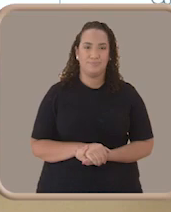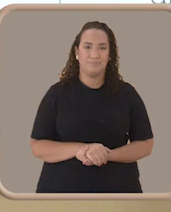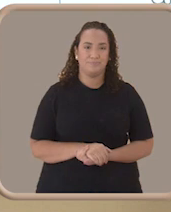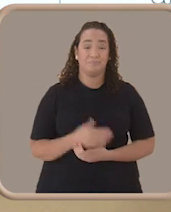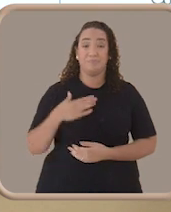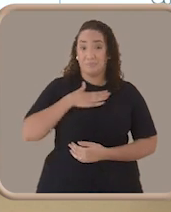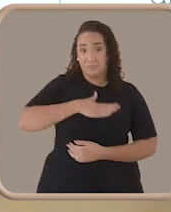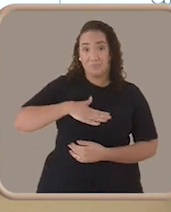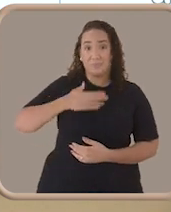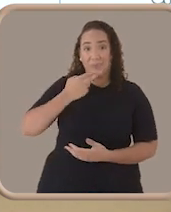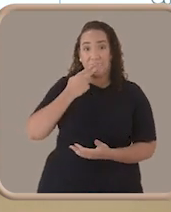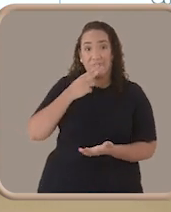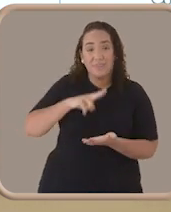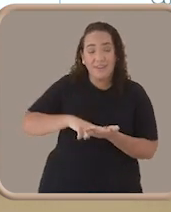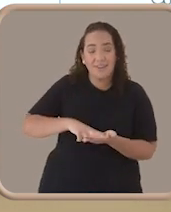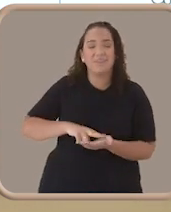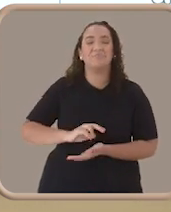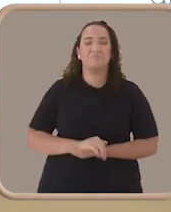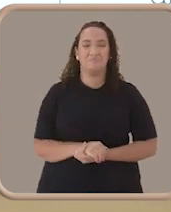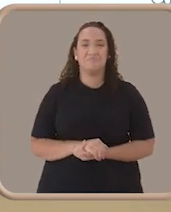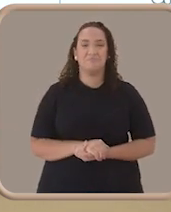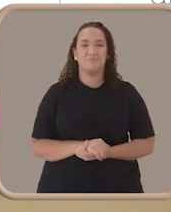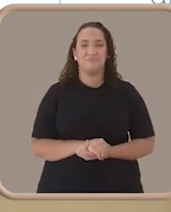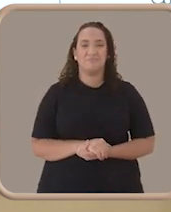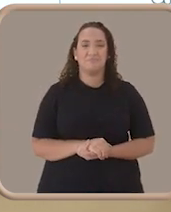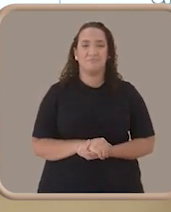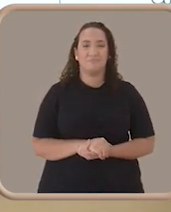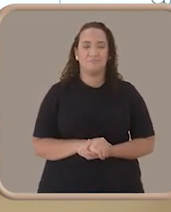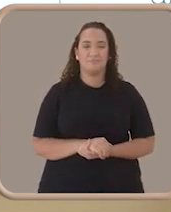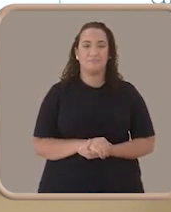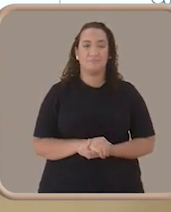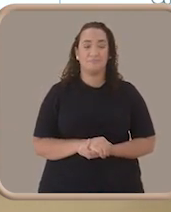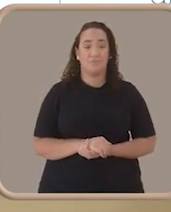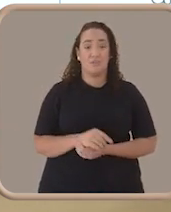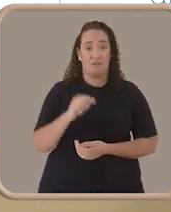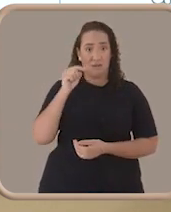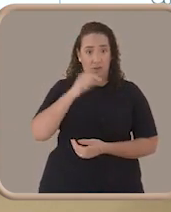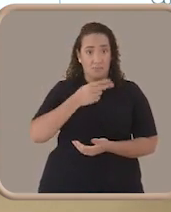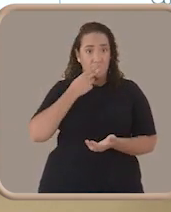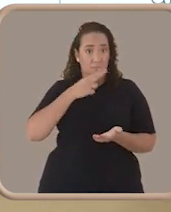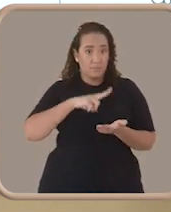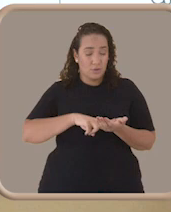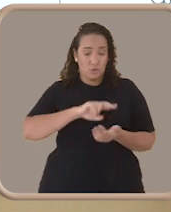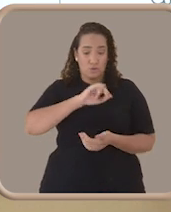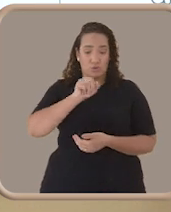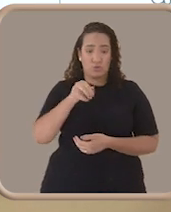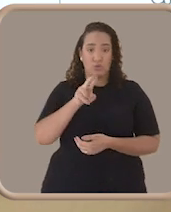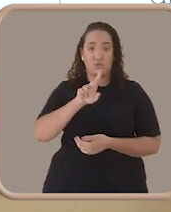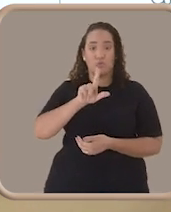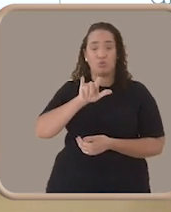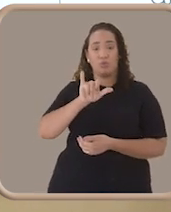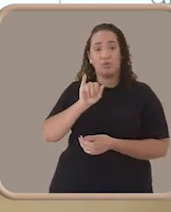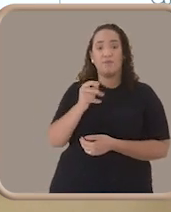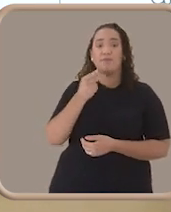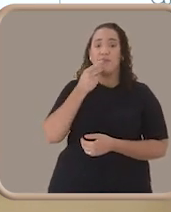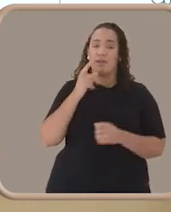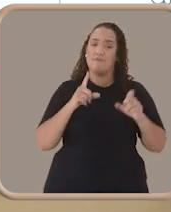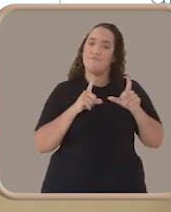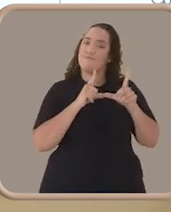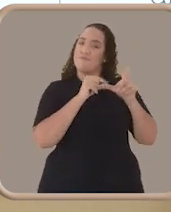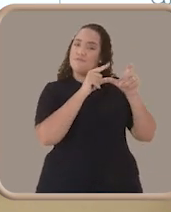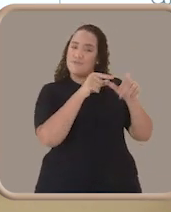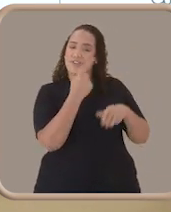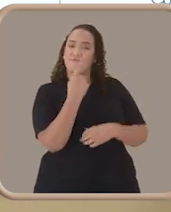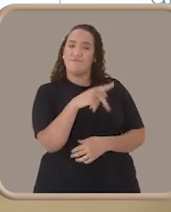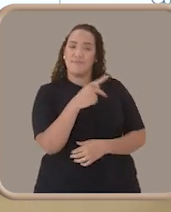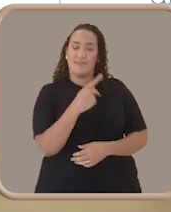Gostou da carta? Nela, Júlia conta um pouco mais sobre a sua viagem. Toda carta tem a